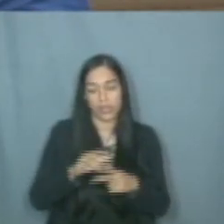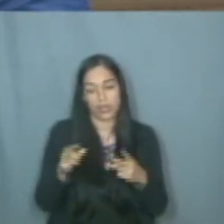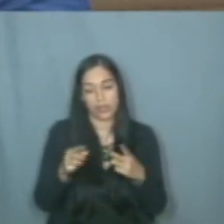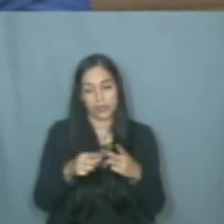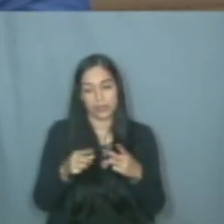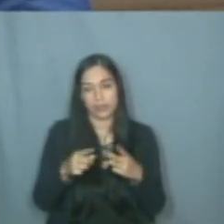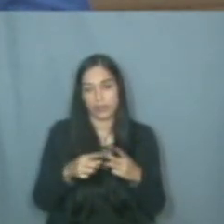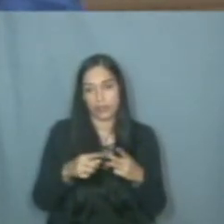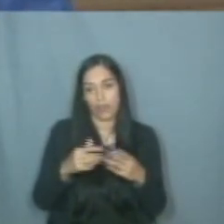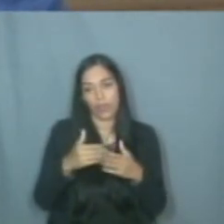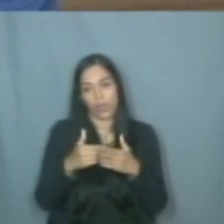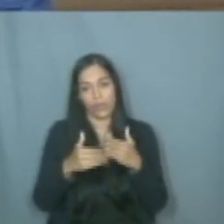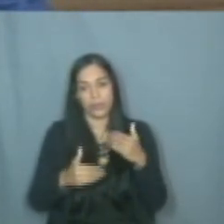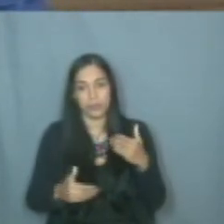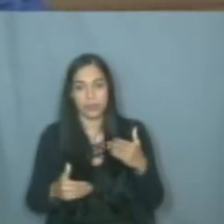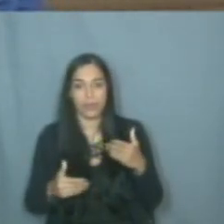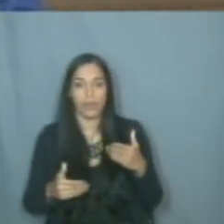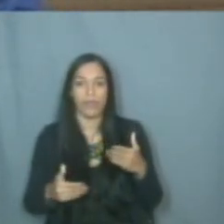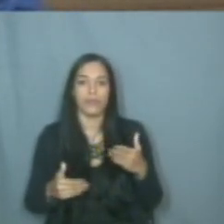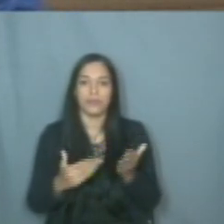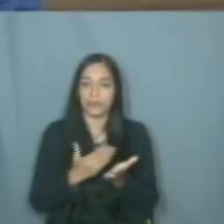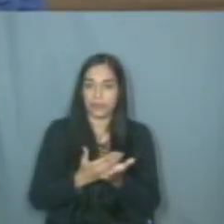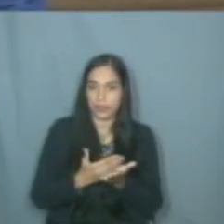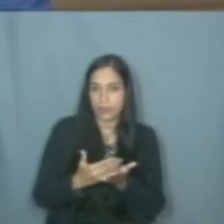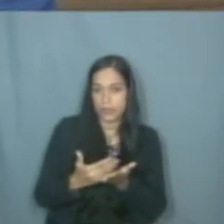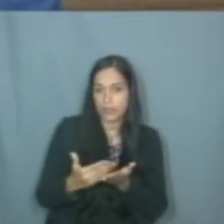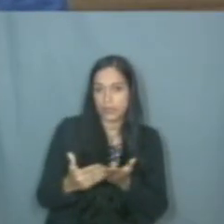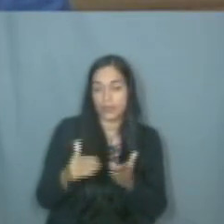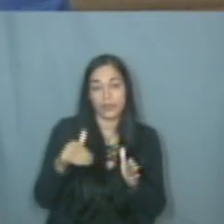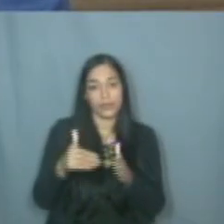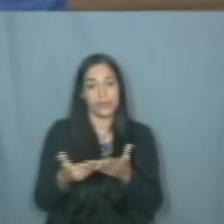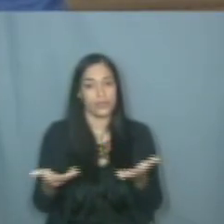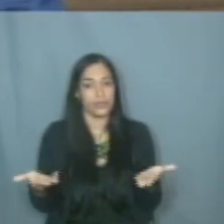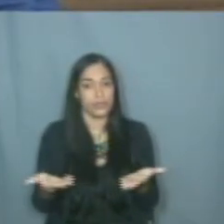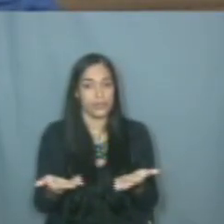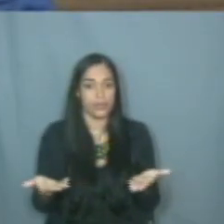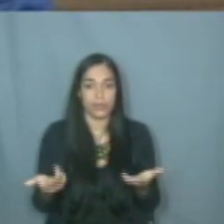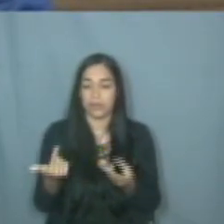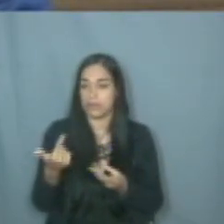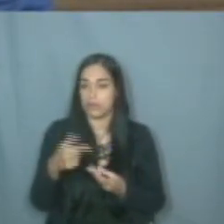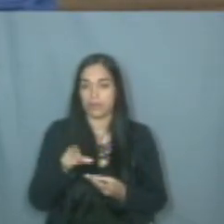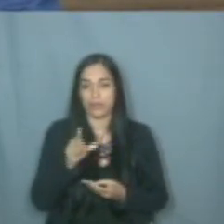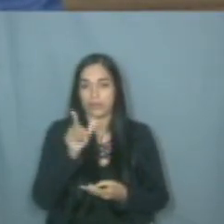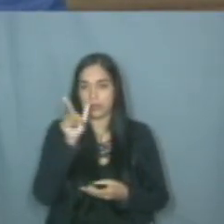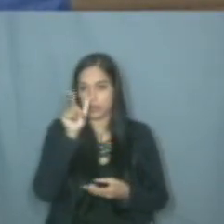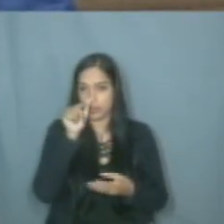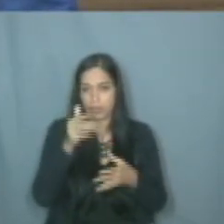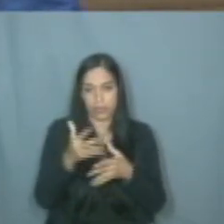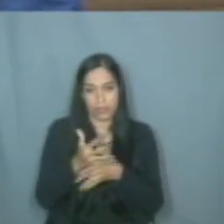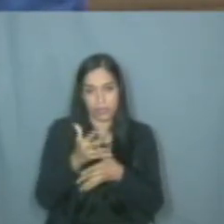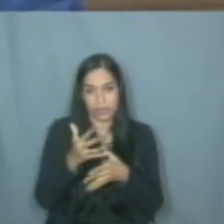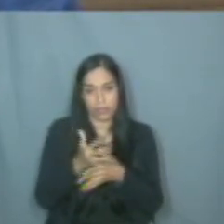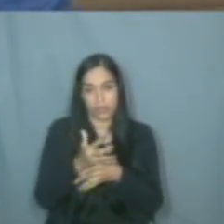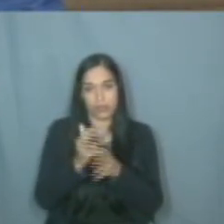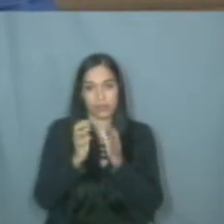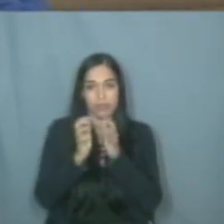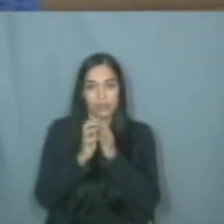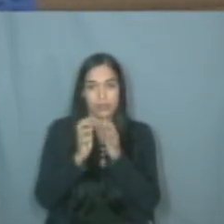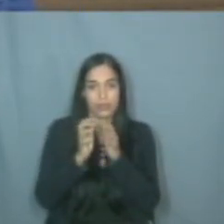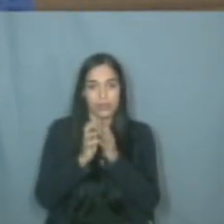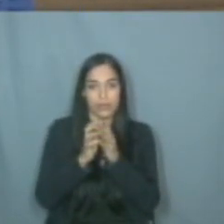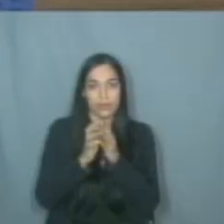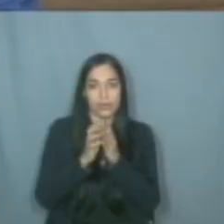no tempo do contrato inicial. Até agora, não saiu o Diário Oficial da União, do município, obviamente, que isso aqui é Recife, não é